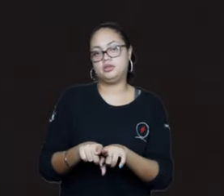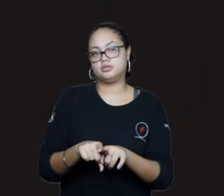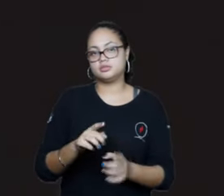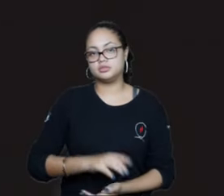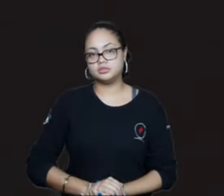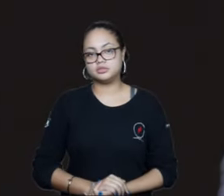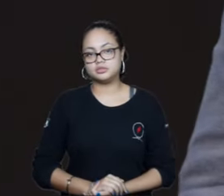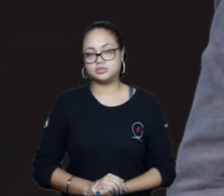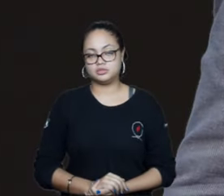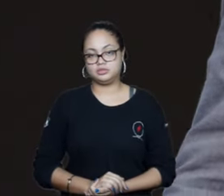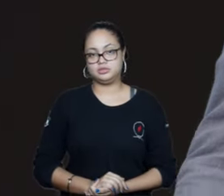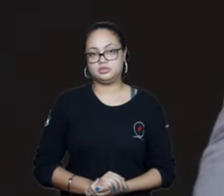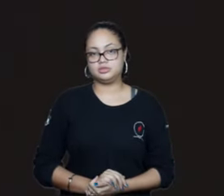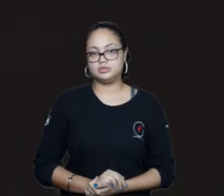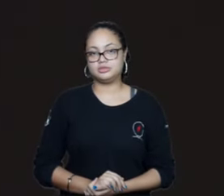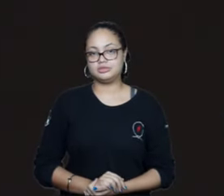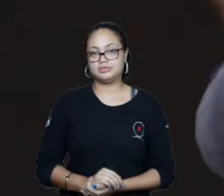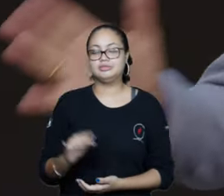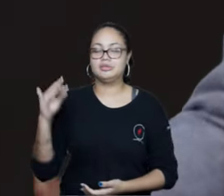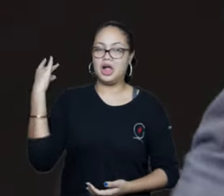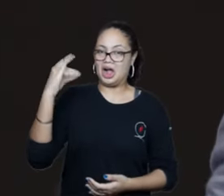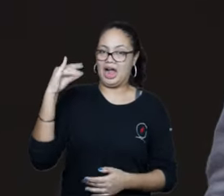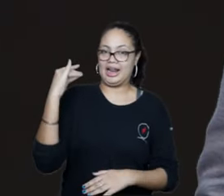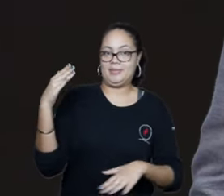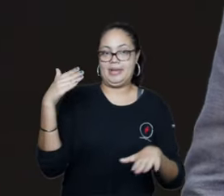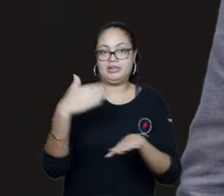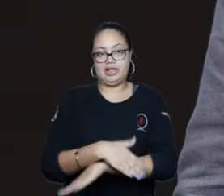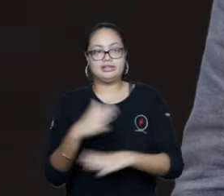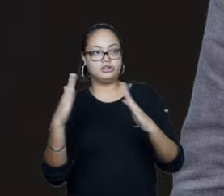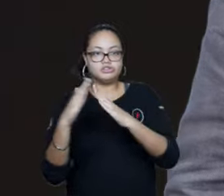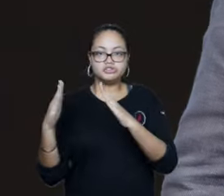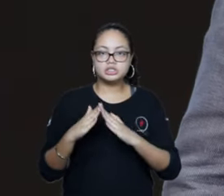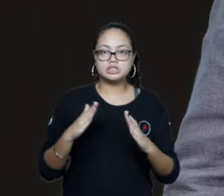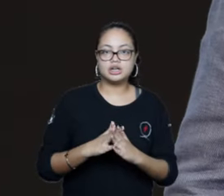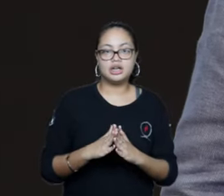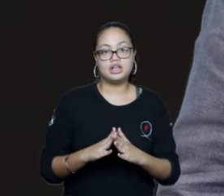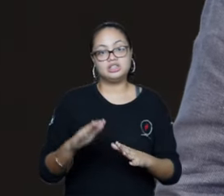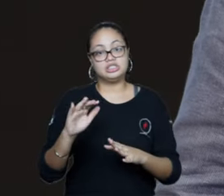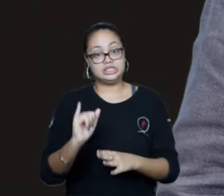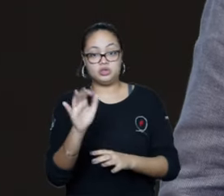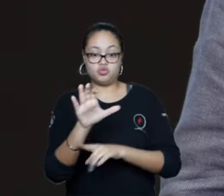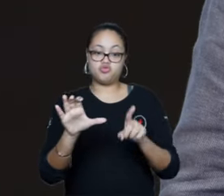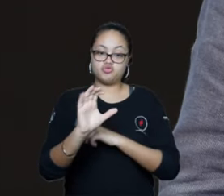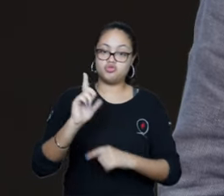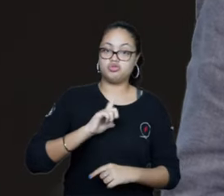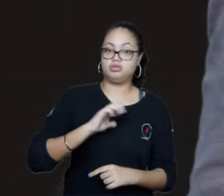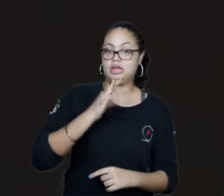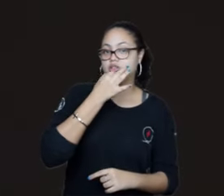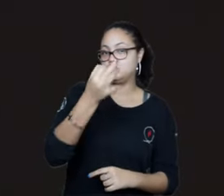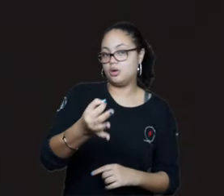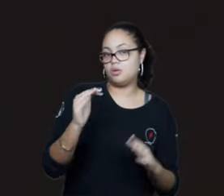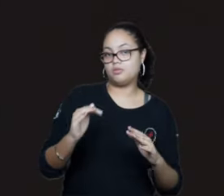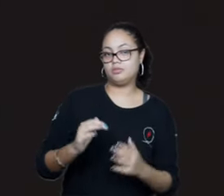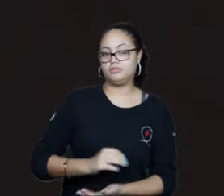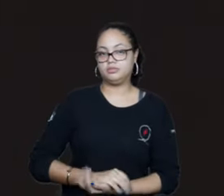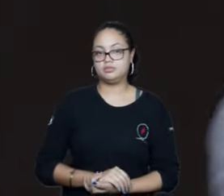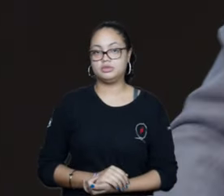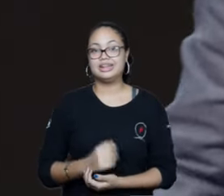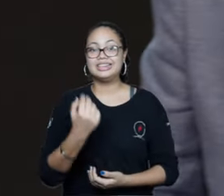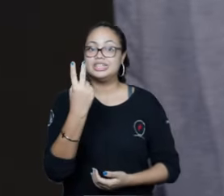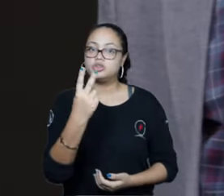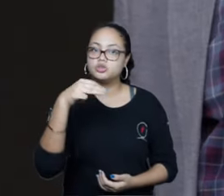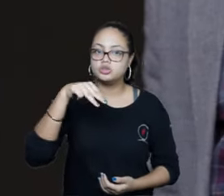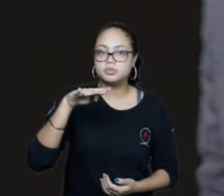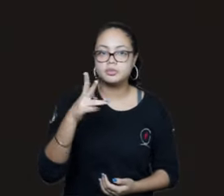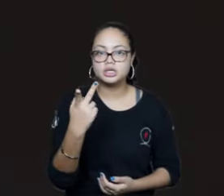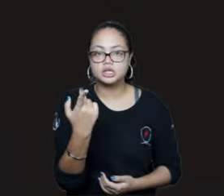os vizinhos os capirotos e os capeta entra neles quando o culto faz barulho Então aqui tem dois